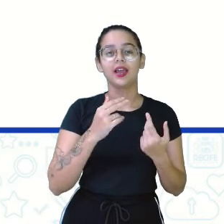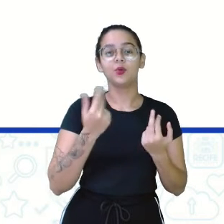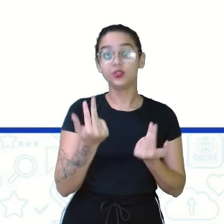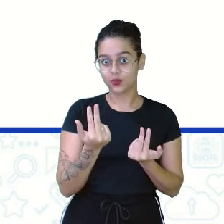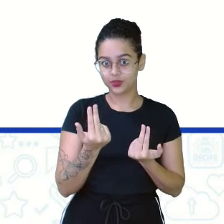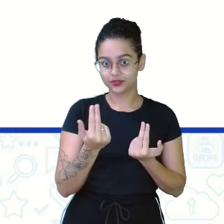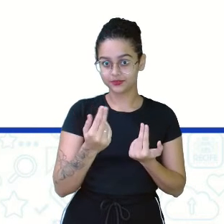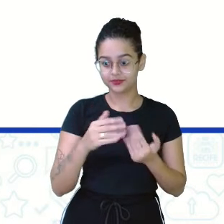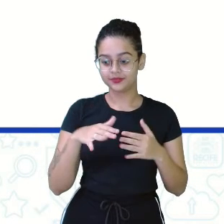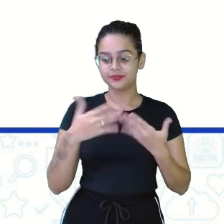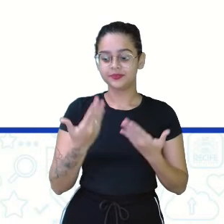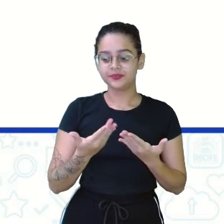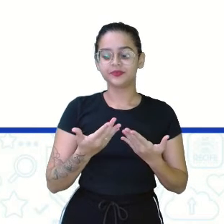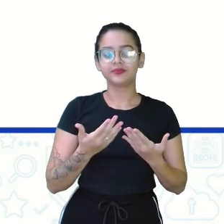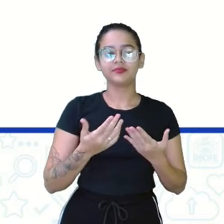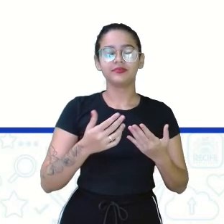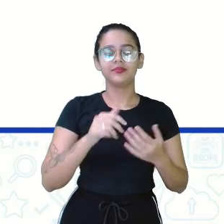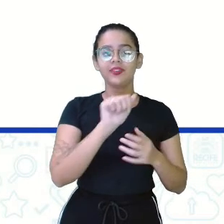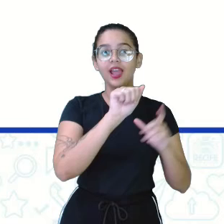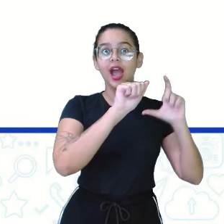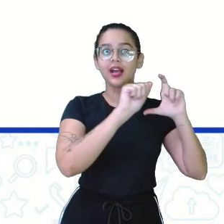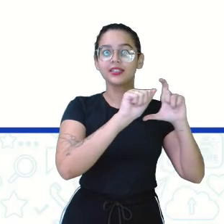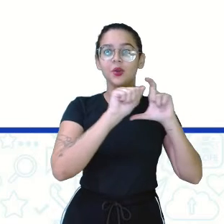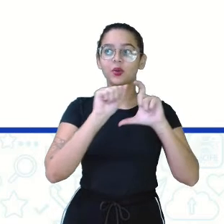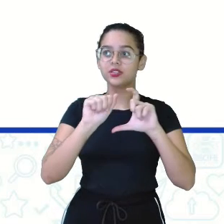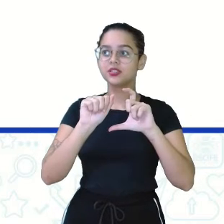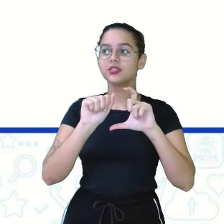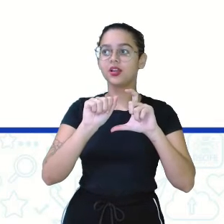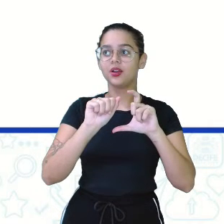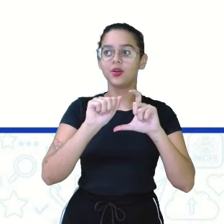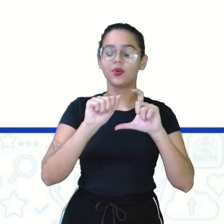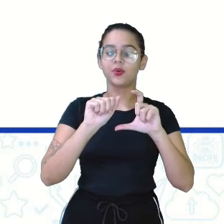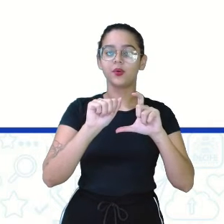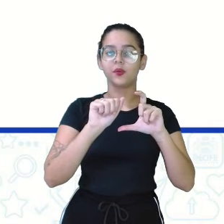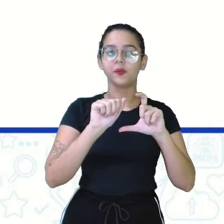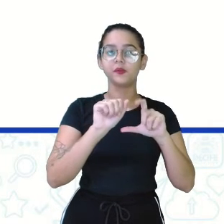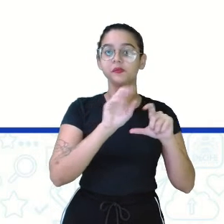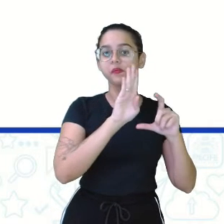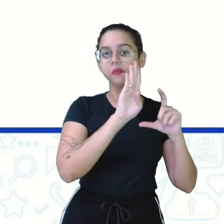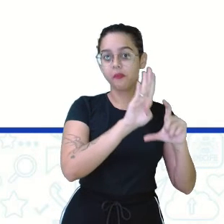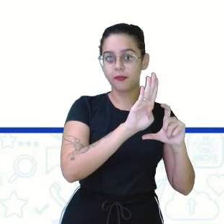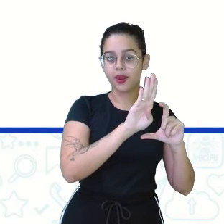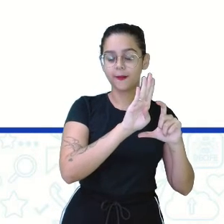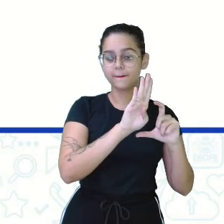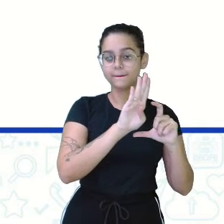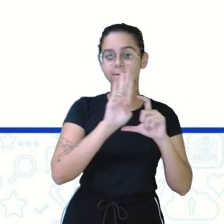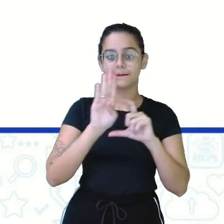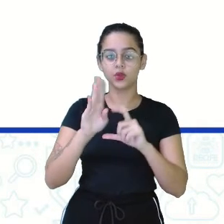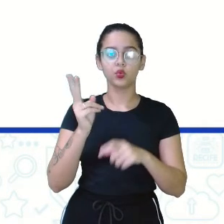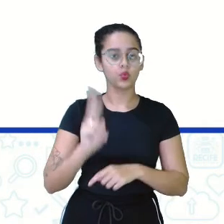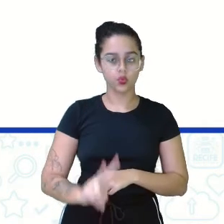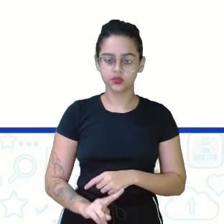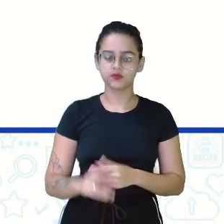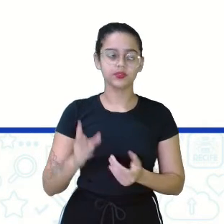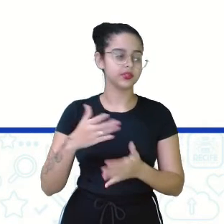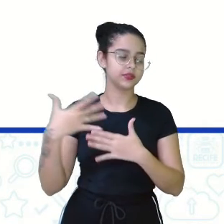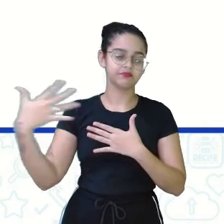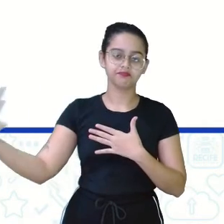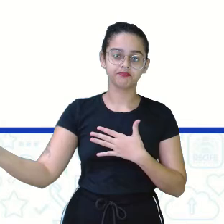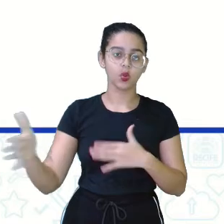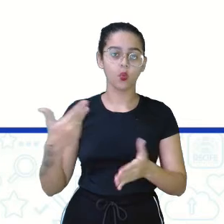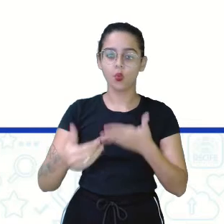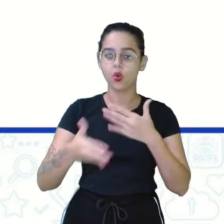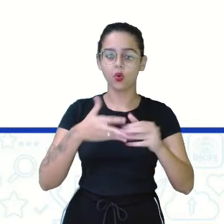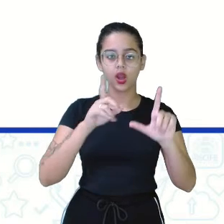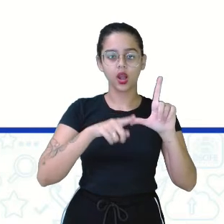Então, azão, azão é o A maiúsculo, né? 2 vezes, B maiúsculo 2 vezes, né? E assim por diante,